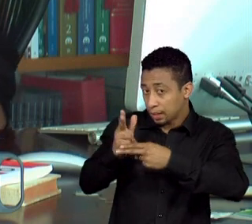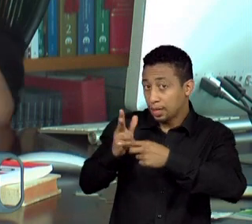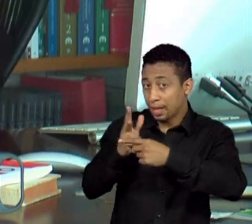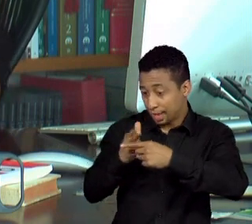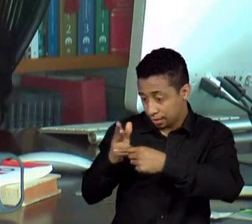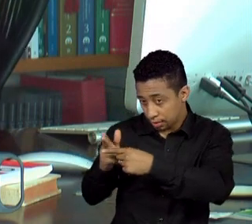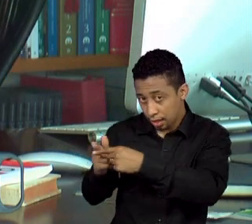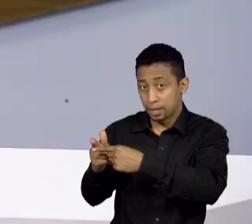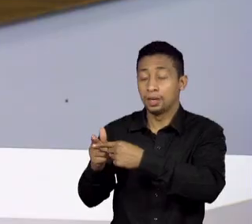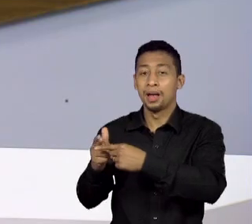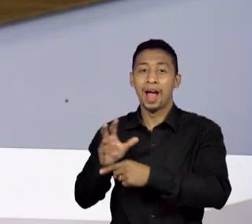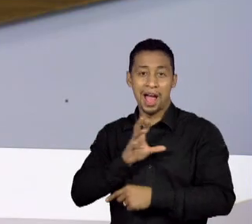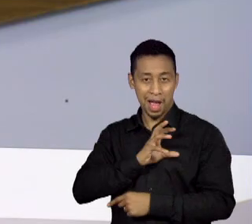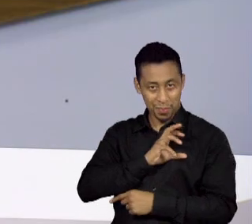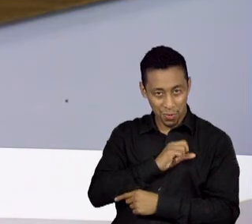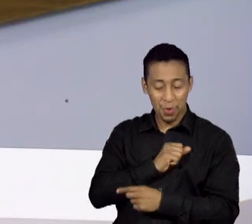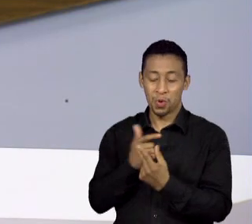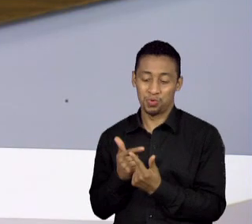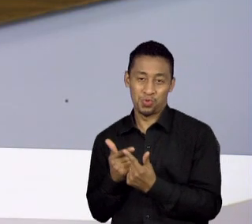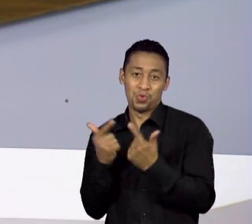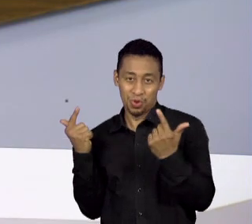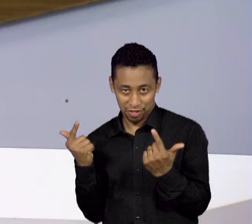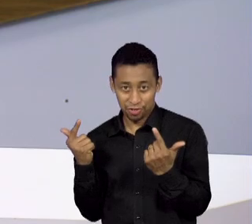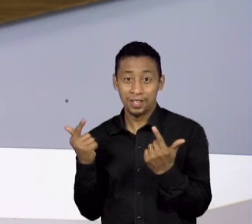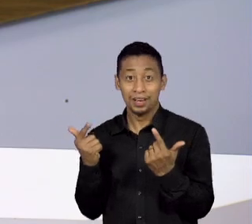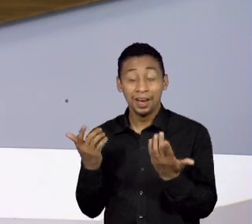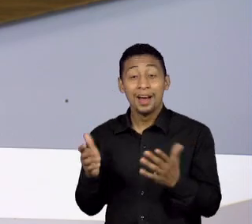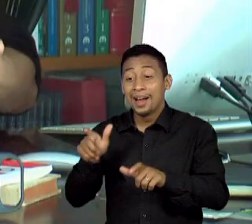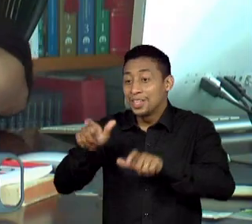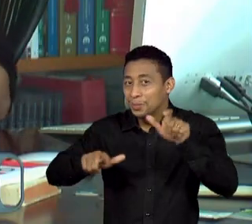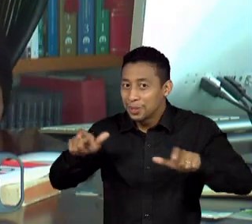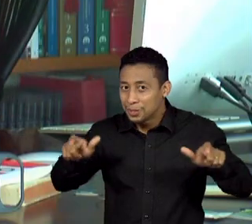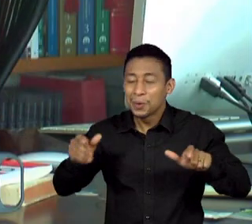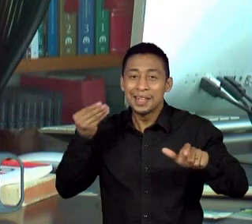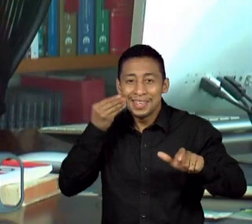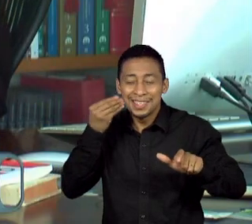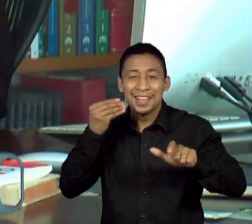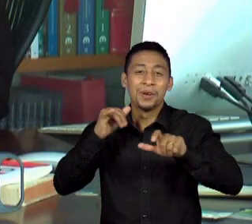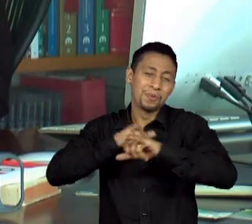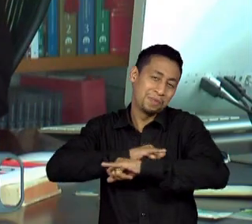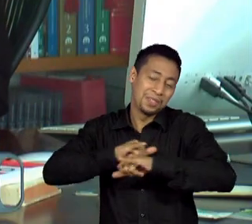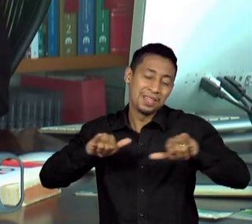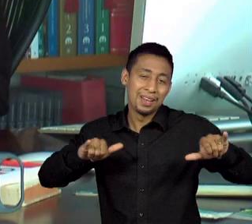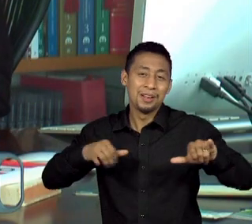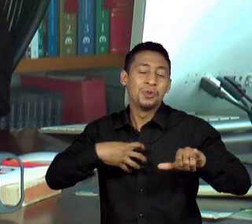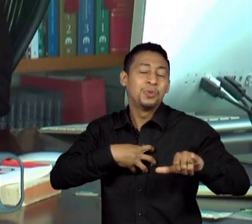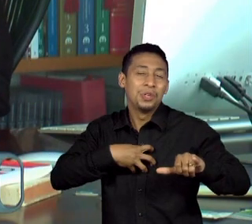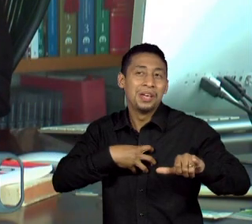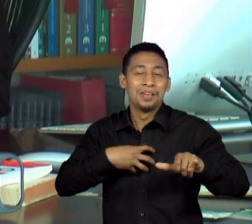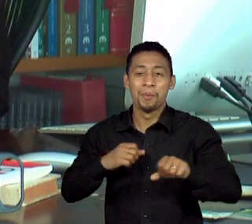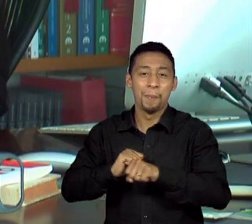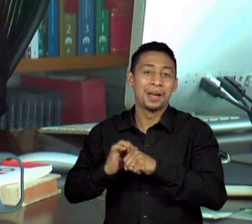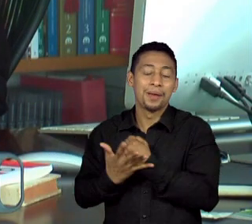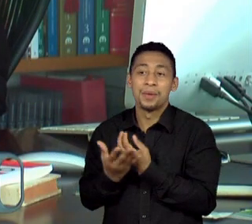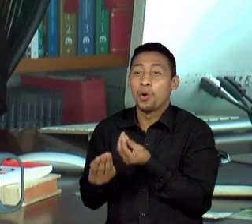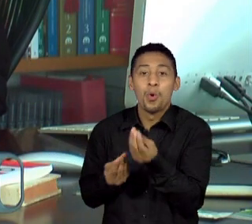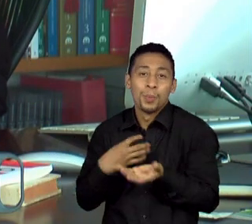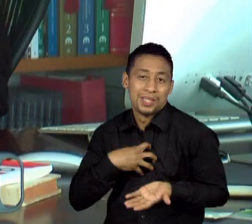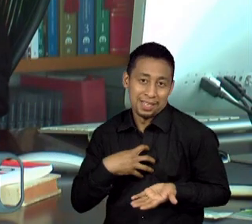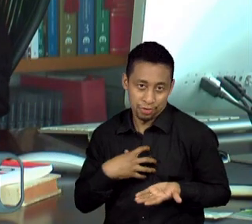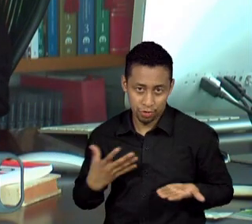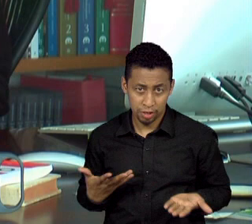nas suas casas tentando falar disso, uma dramaturgia que fale da peste agora, assim. Mas a gente não está entendendo exatamente o que